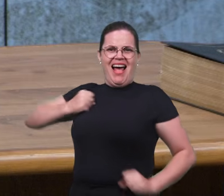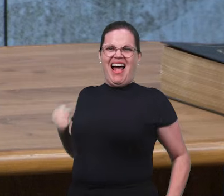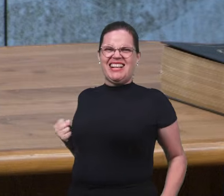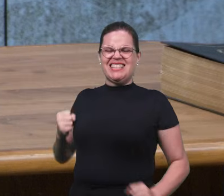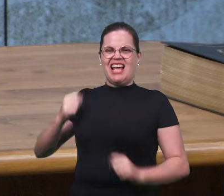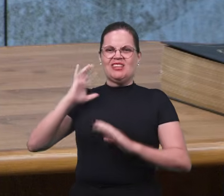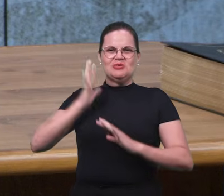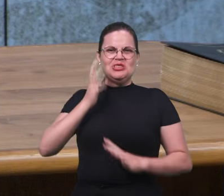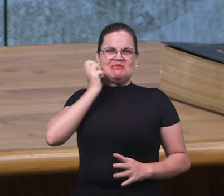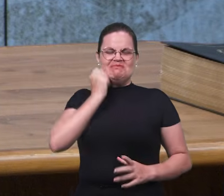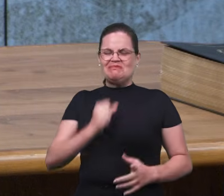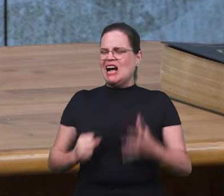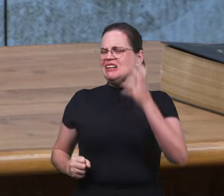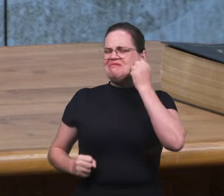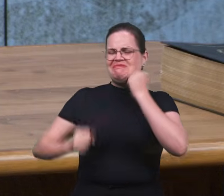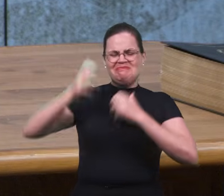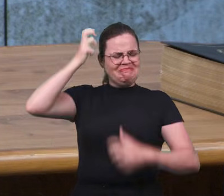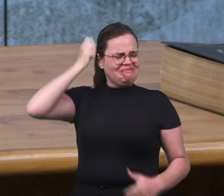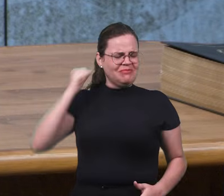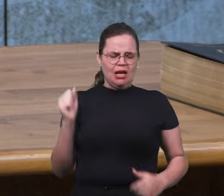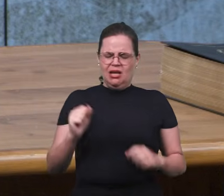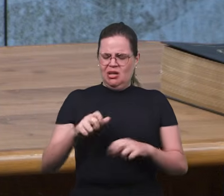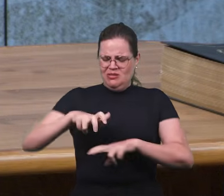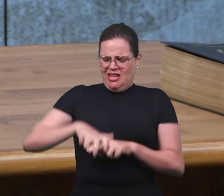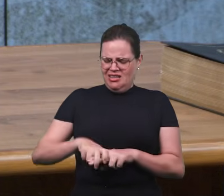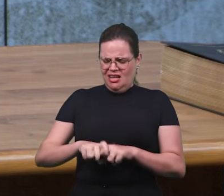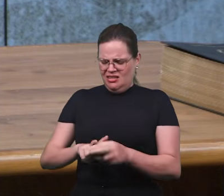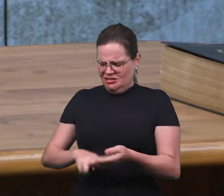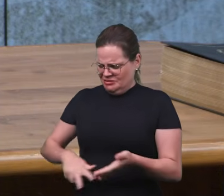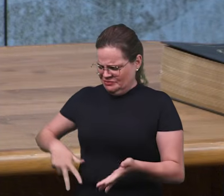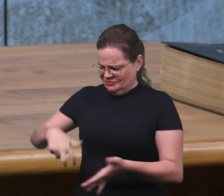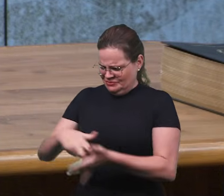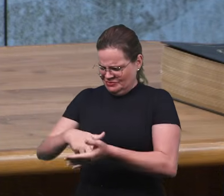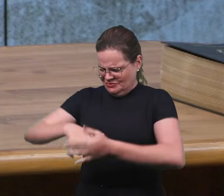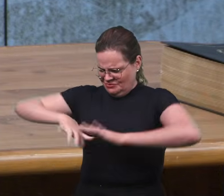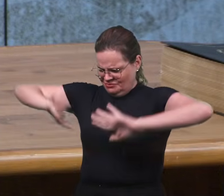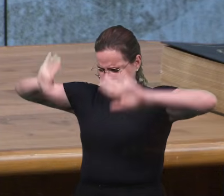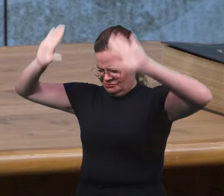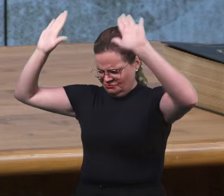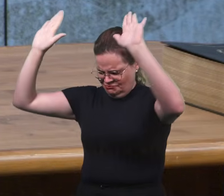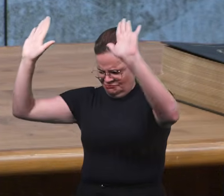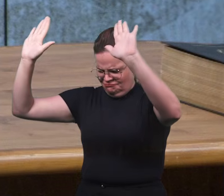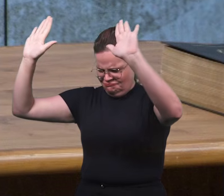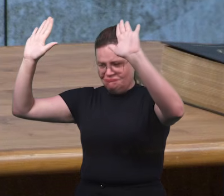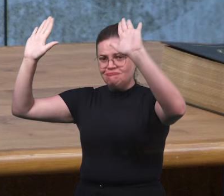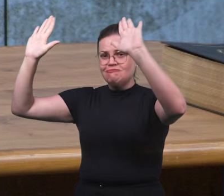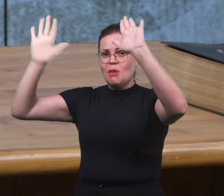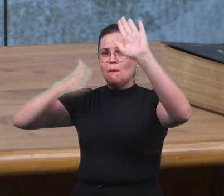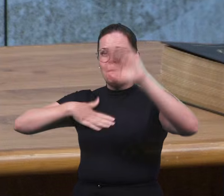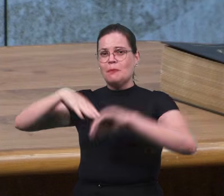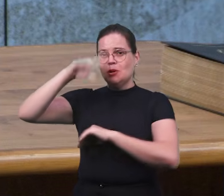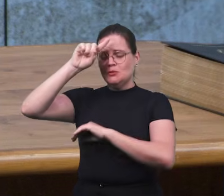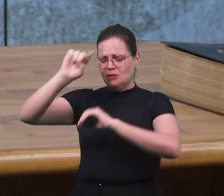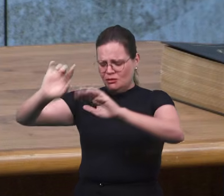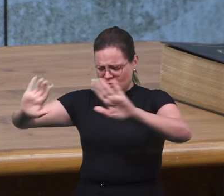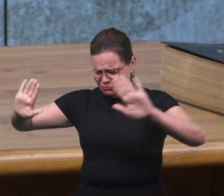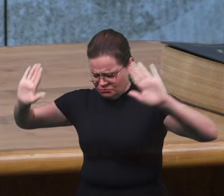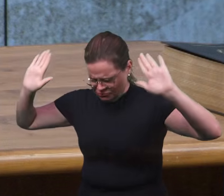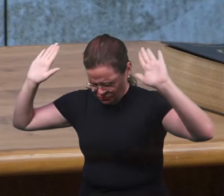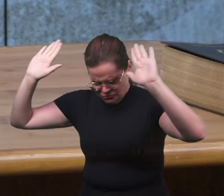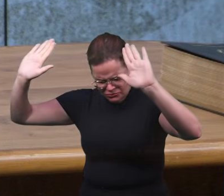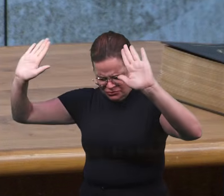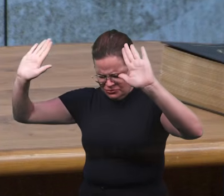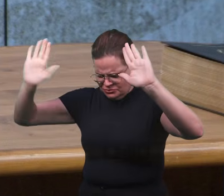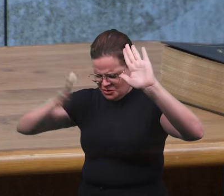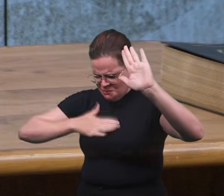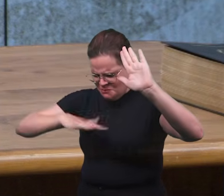manto, e me pus de joelhos e estendi as minhas mãos para o Senhor meu Deus. E disse: